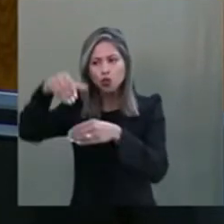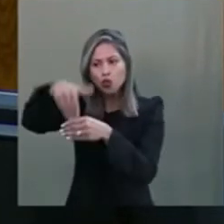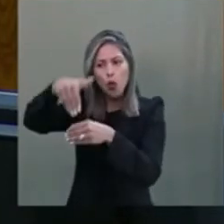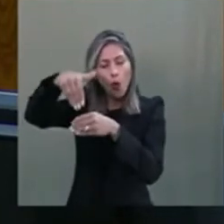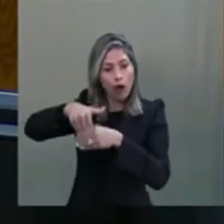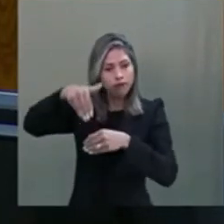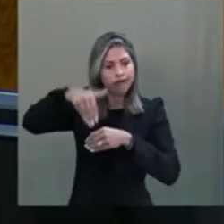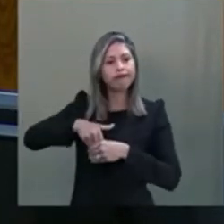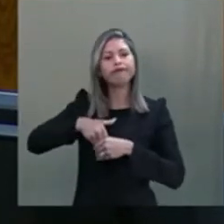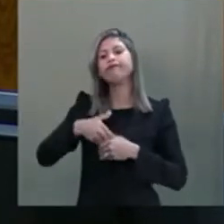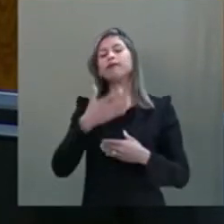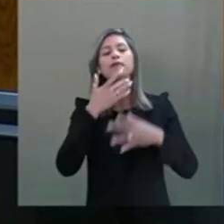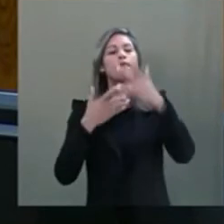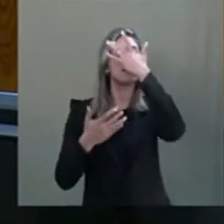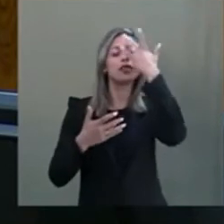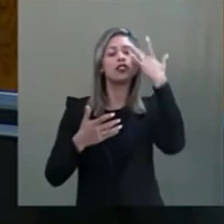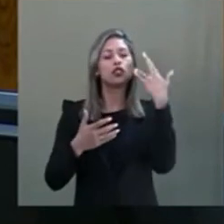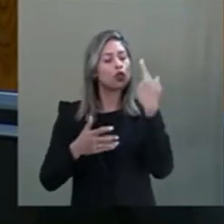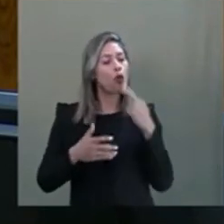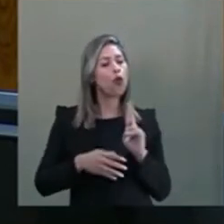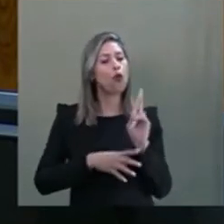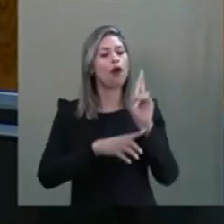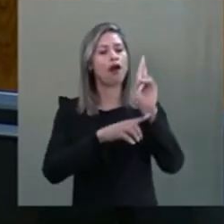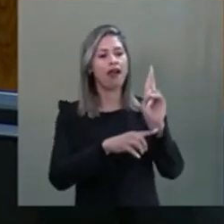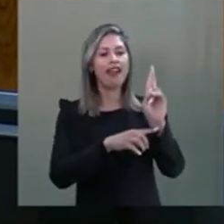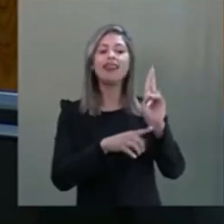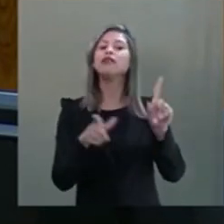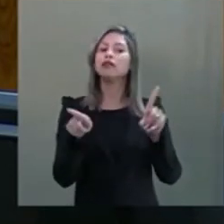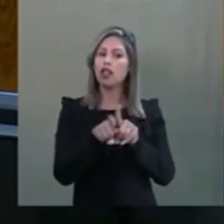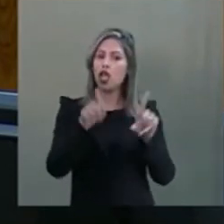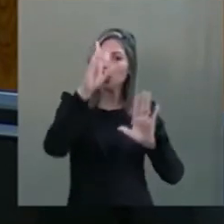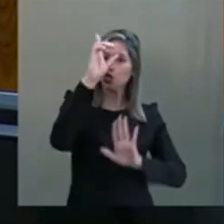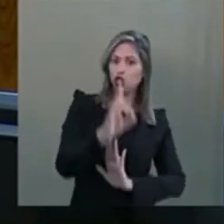representantes. E o amplo direito de